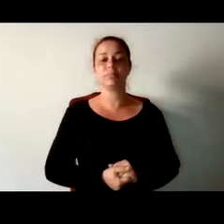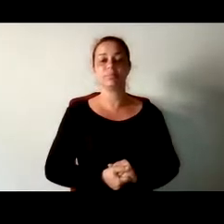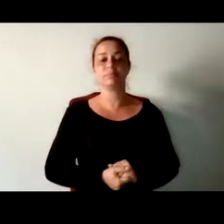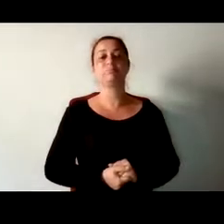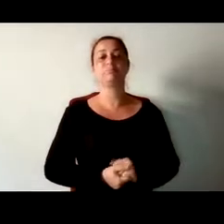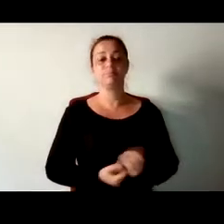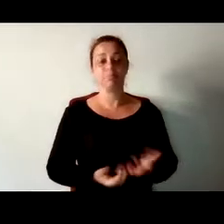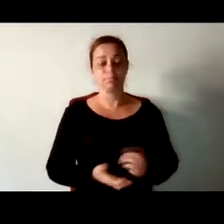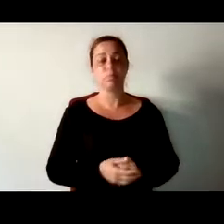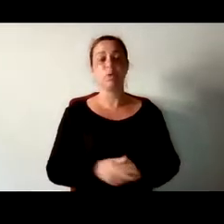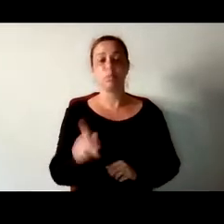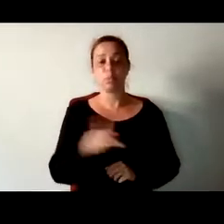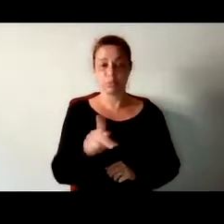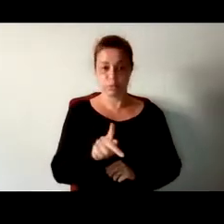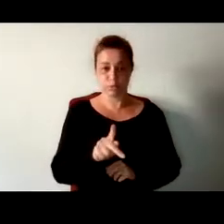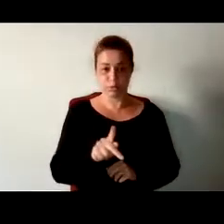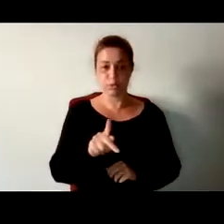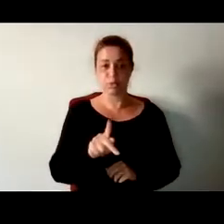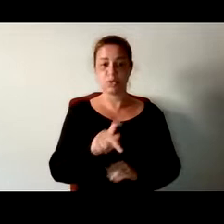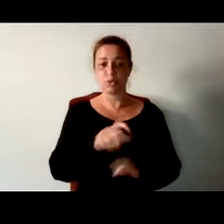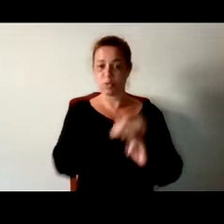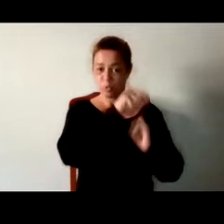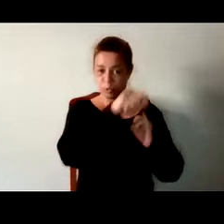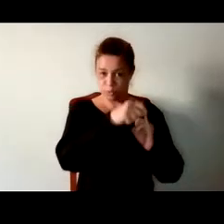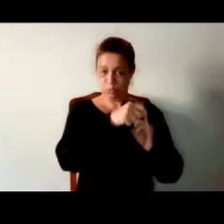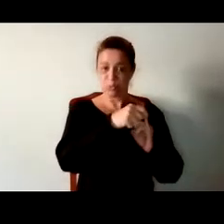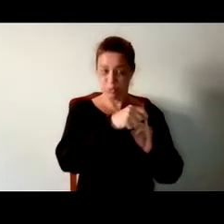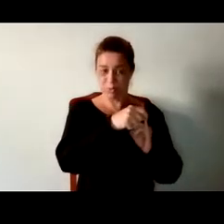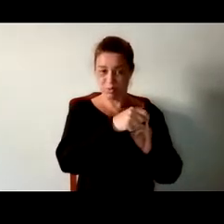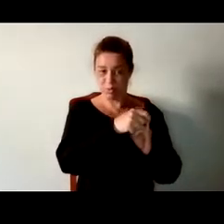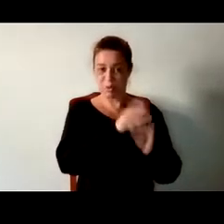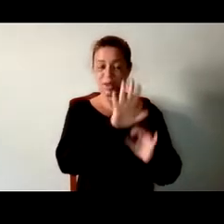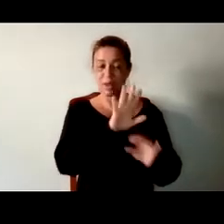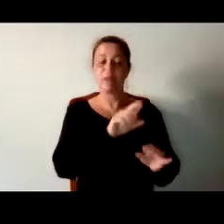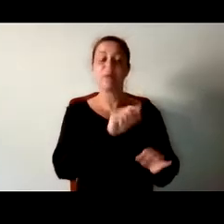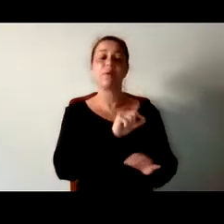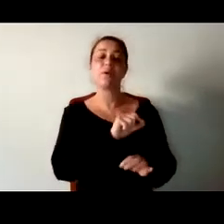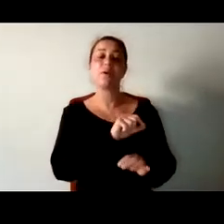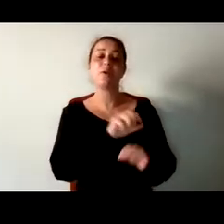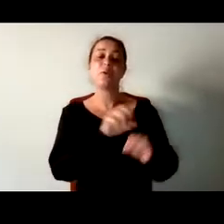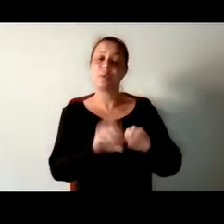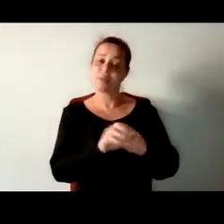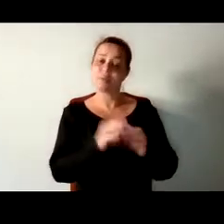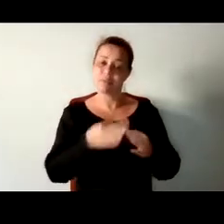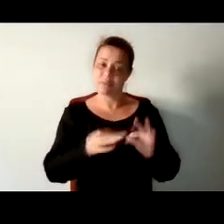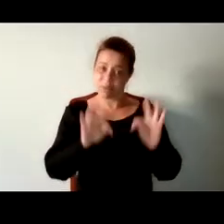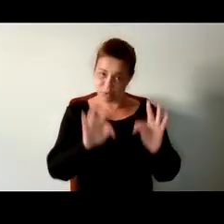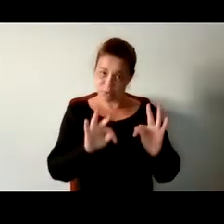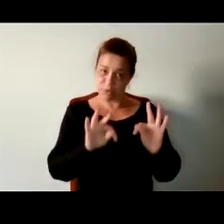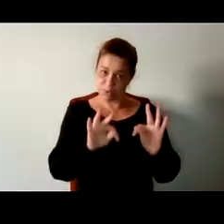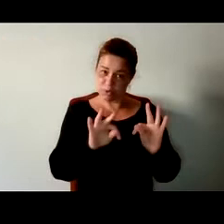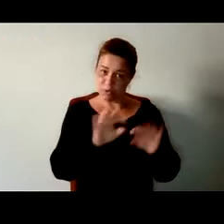Para os professores da carreira do IFES, né, que é o ensino básico, técnico e tecnológico, dos